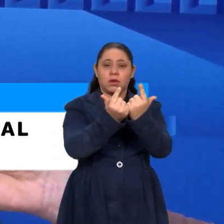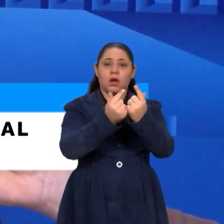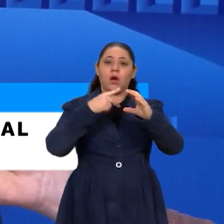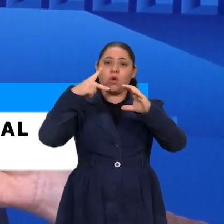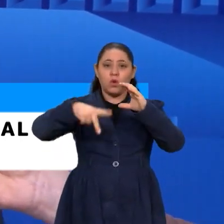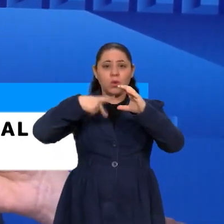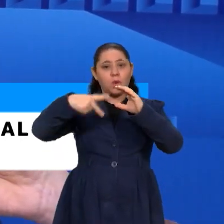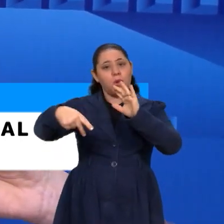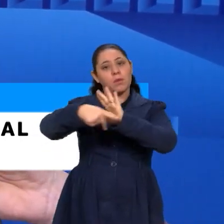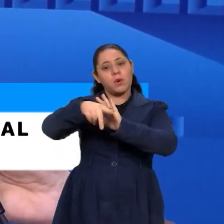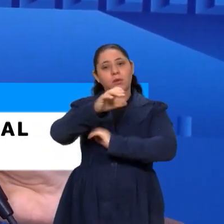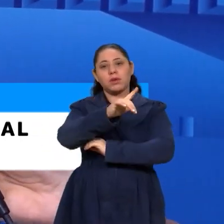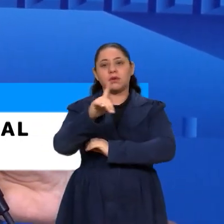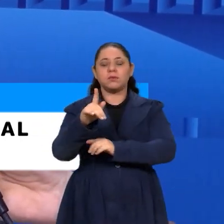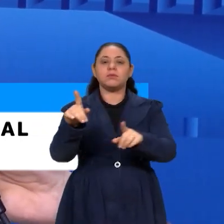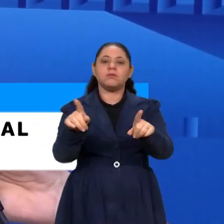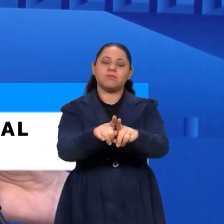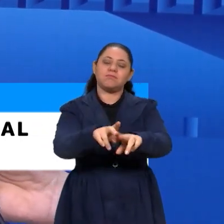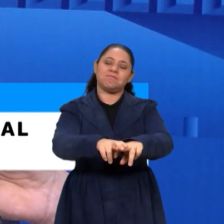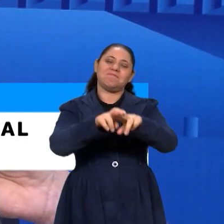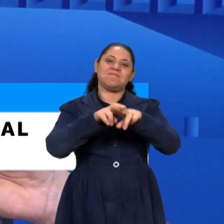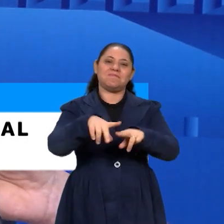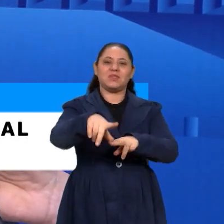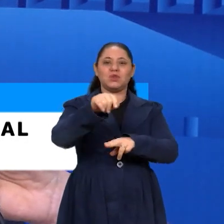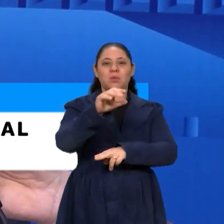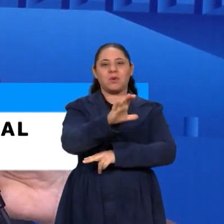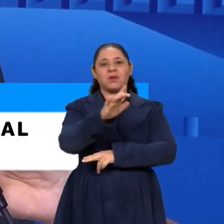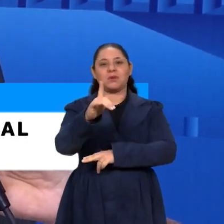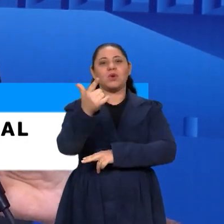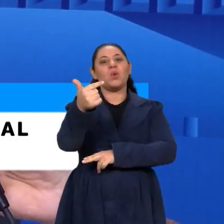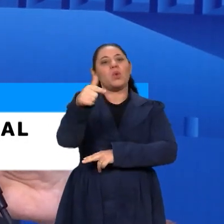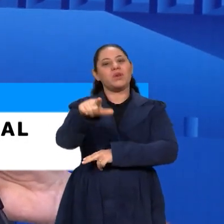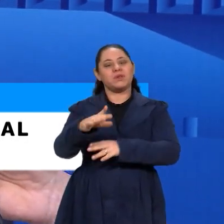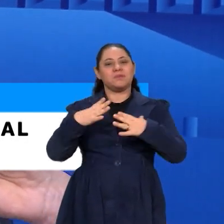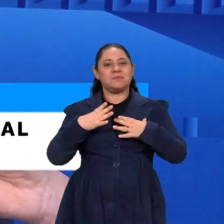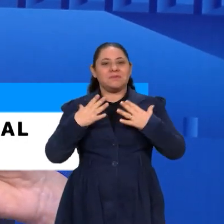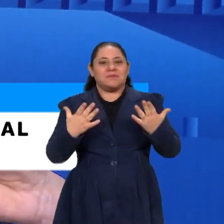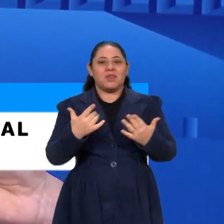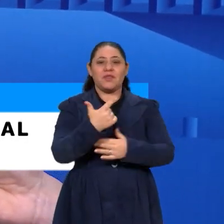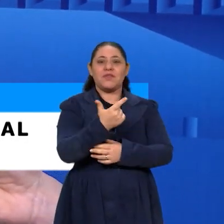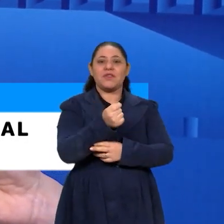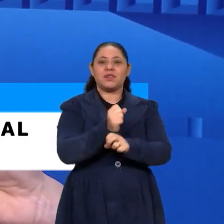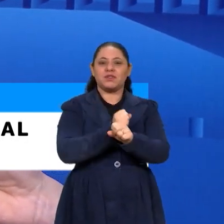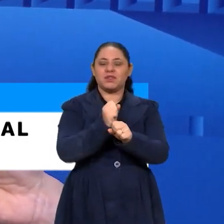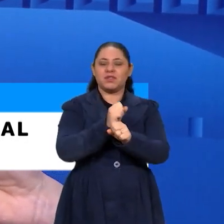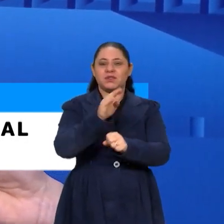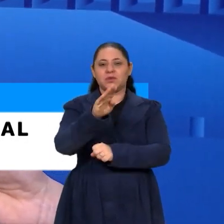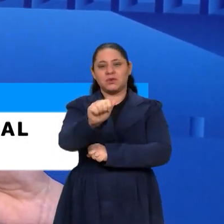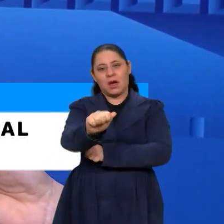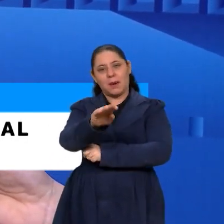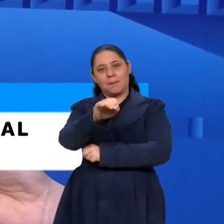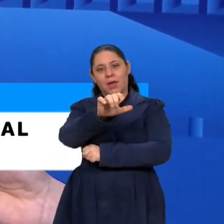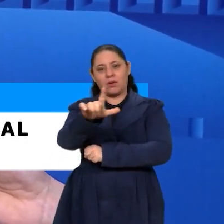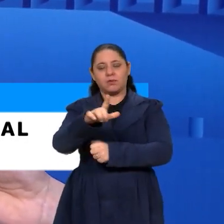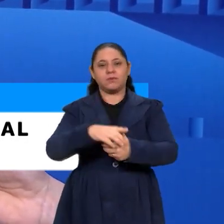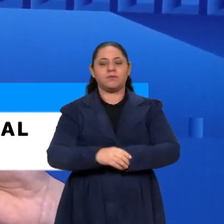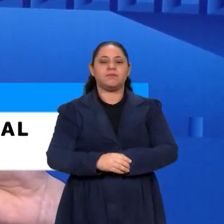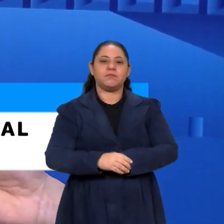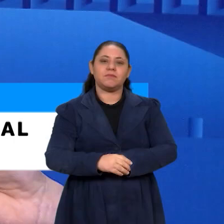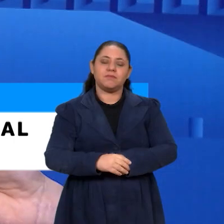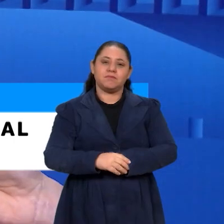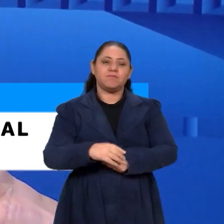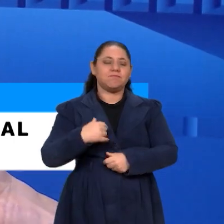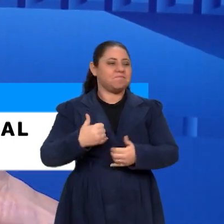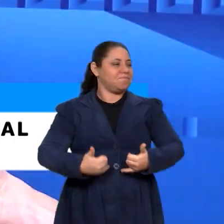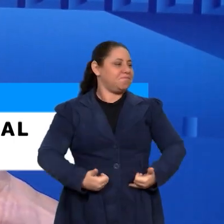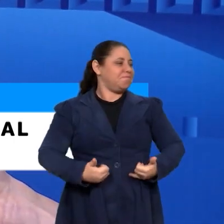Estado, na Câmara Municipal de Campo Grande, e por isso escolhemos Campo Grande para comemorarmos os 20 anos da ABEL. E é um